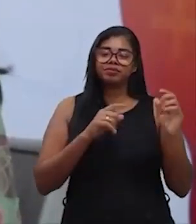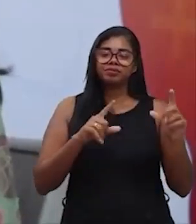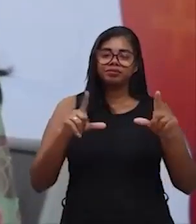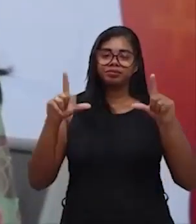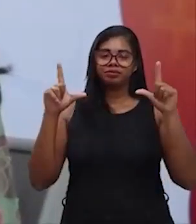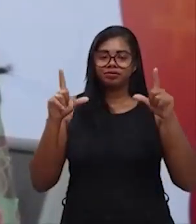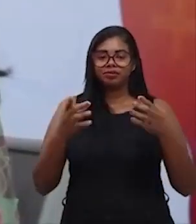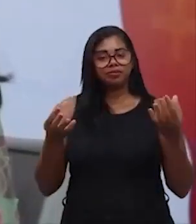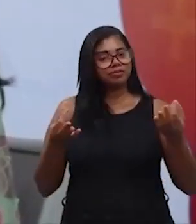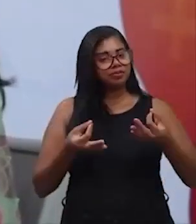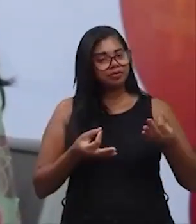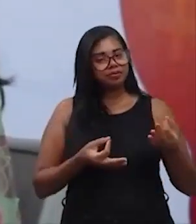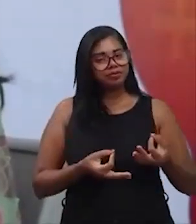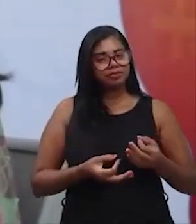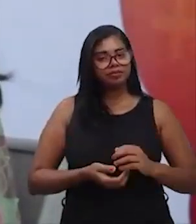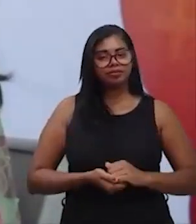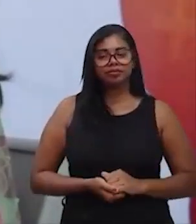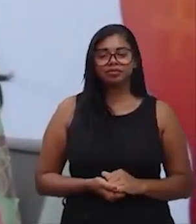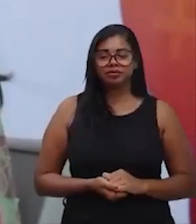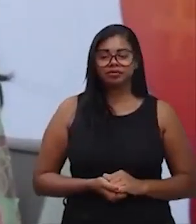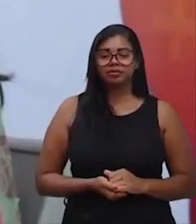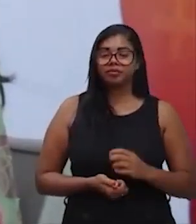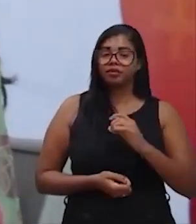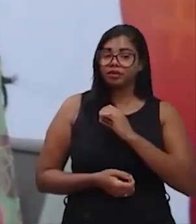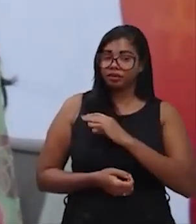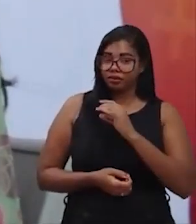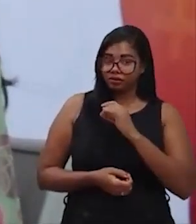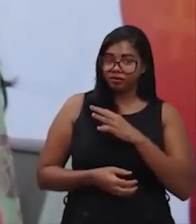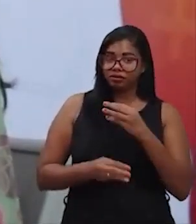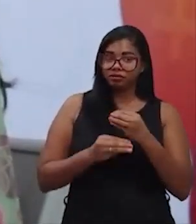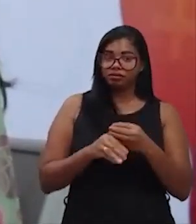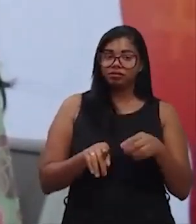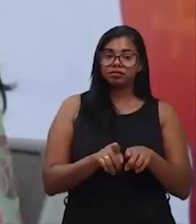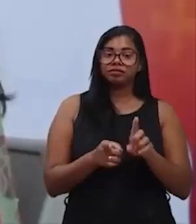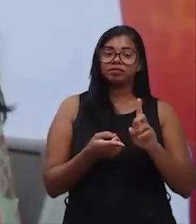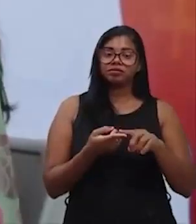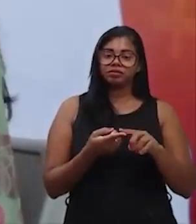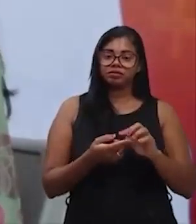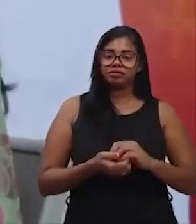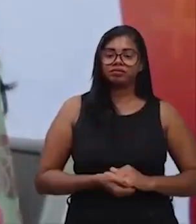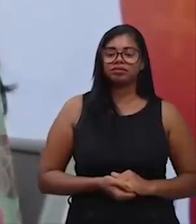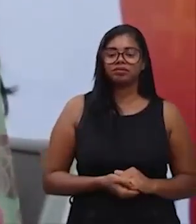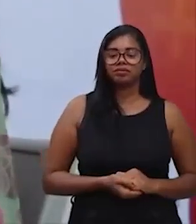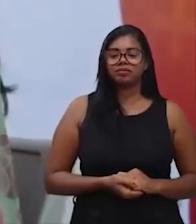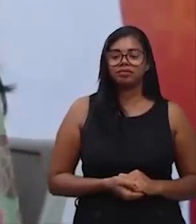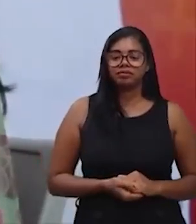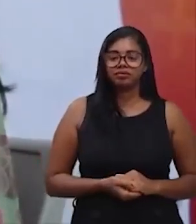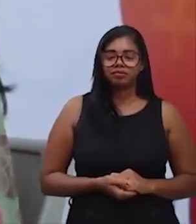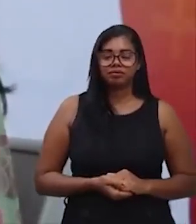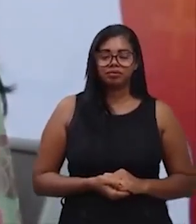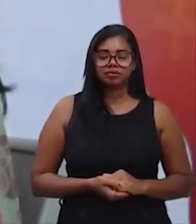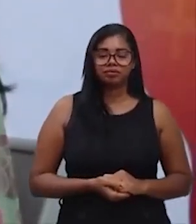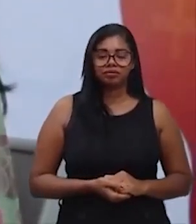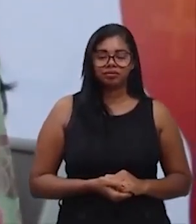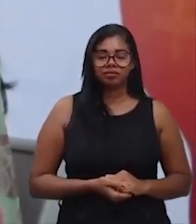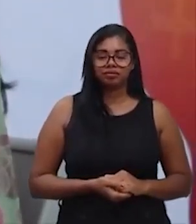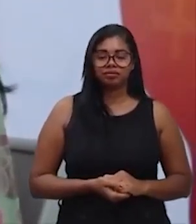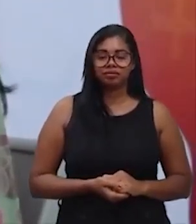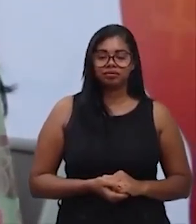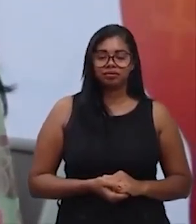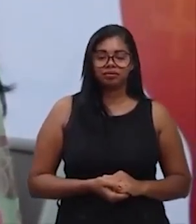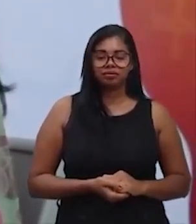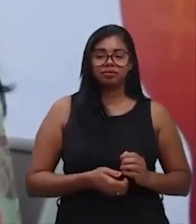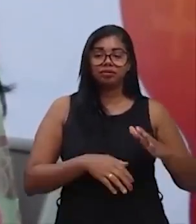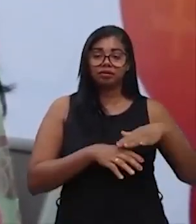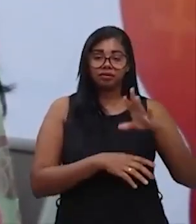imagens perfeitas o tempo todo, a gente fica com medo, com receio de não alcançar aquilo, né, que a gente almeja. Então, isso